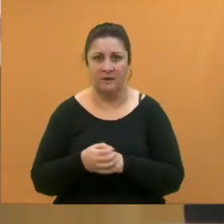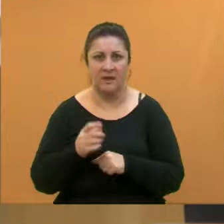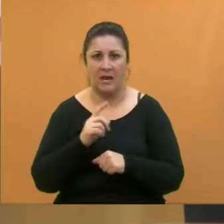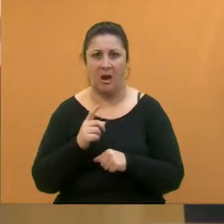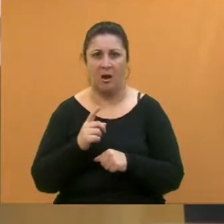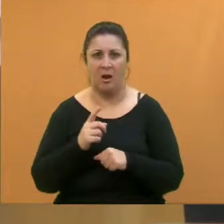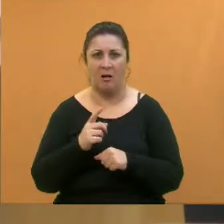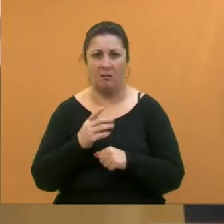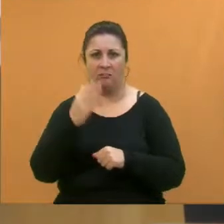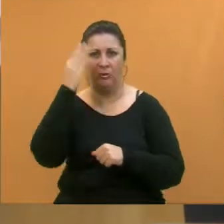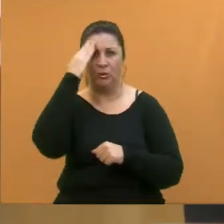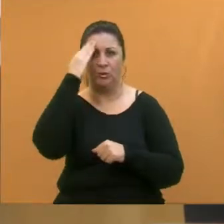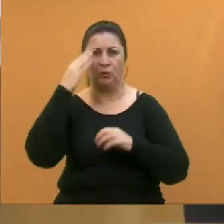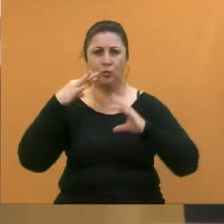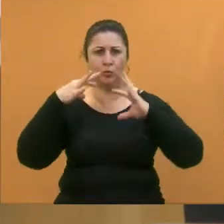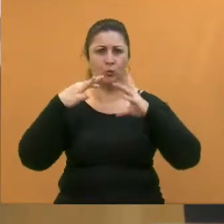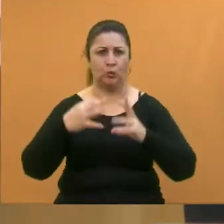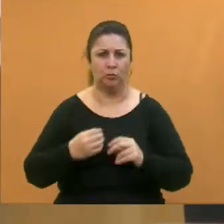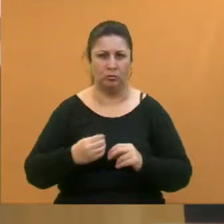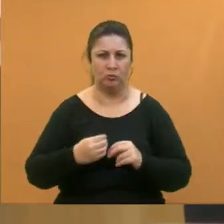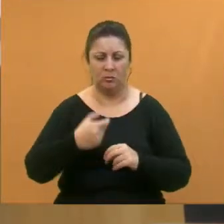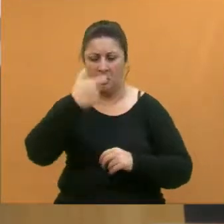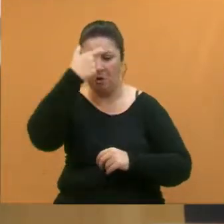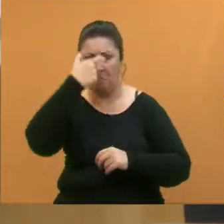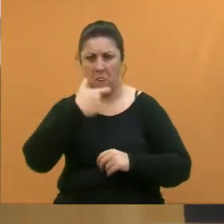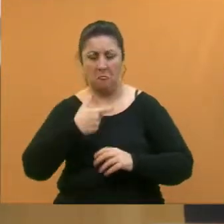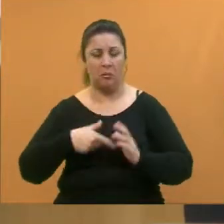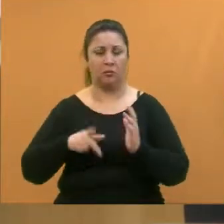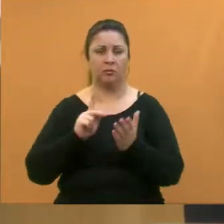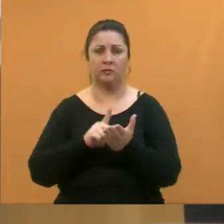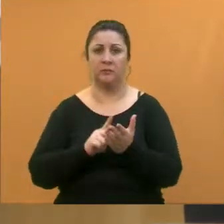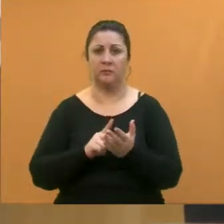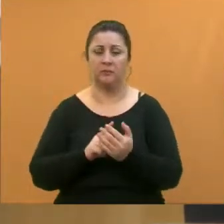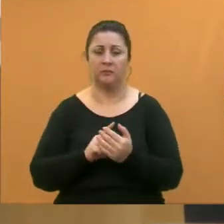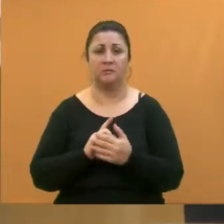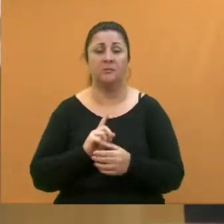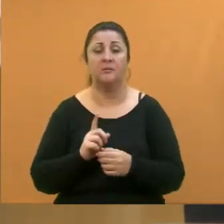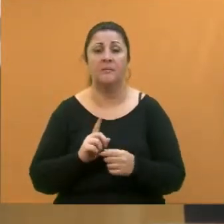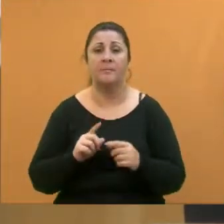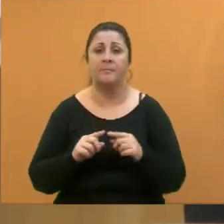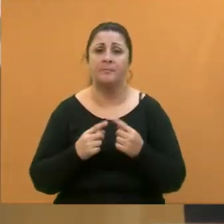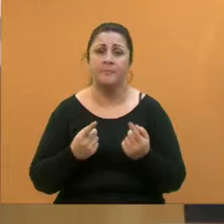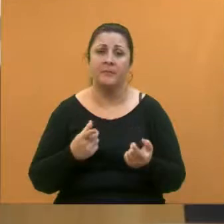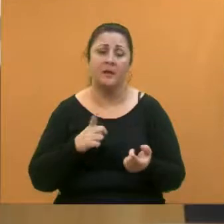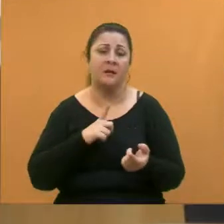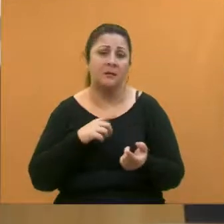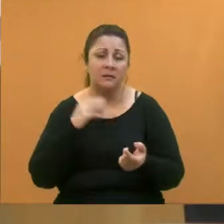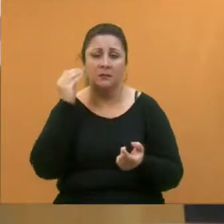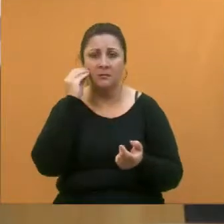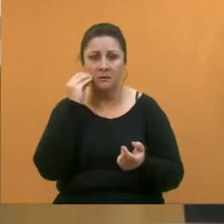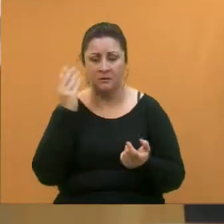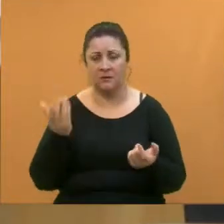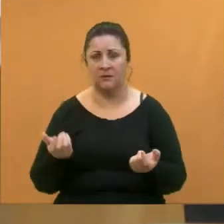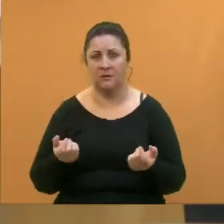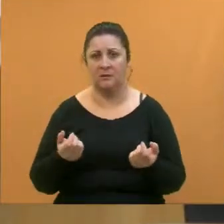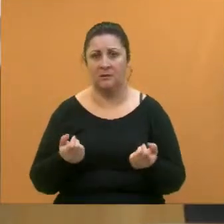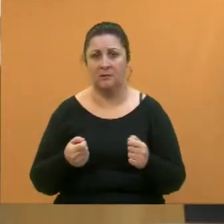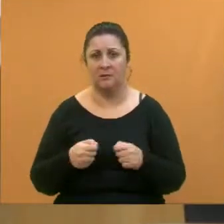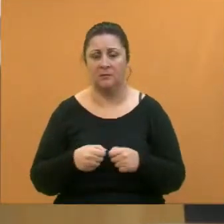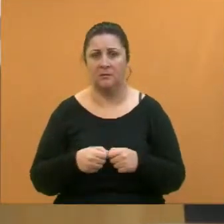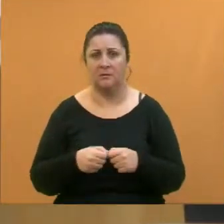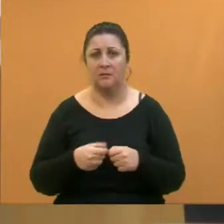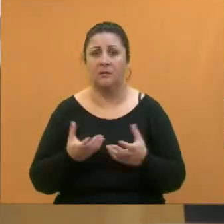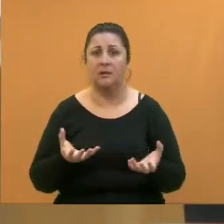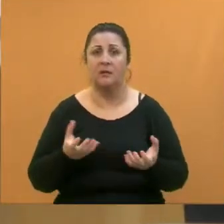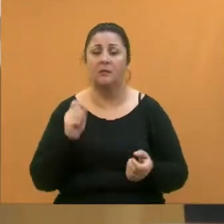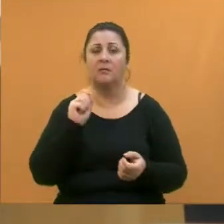da verdade, não que eu seja um profeta. Mas, como eu disse, um pouco da experiência da gente tem que servir para alguma coisa. E o intuito da gente